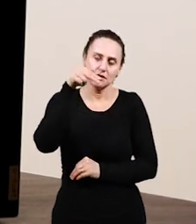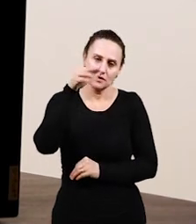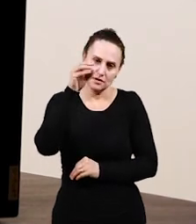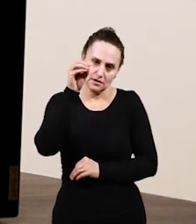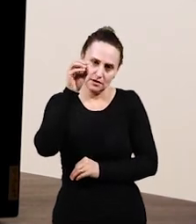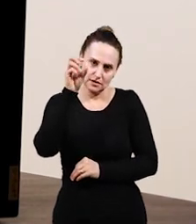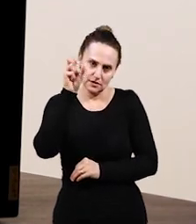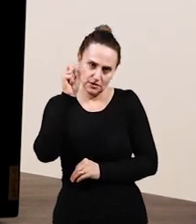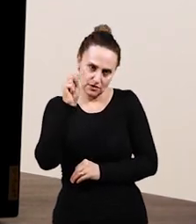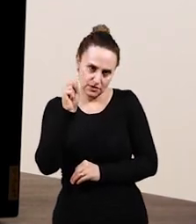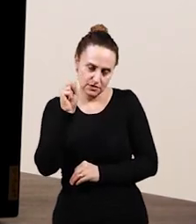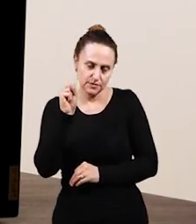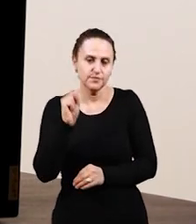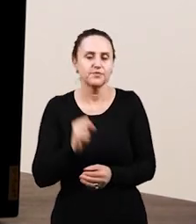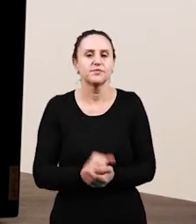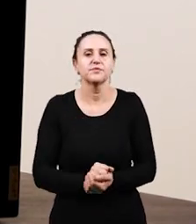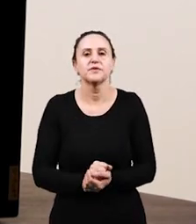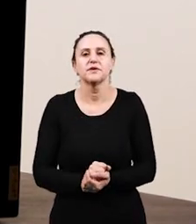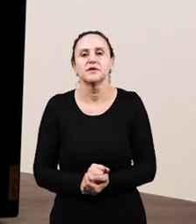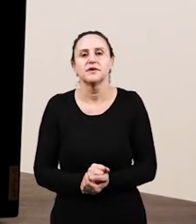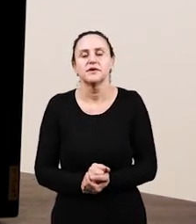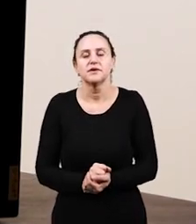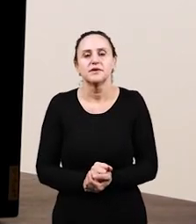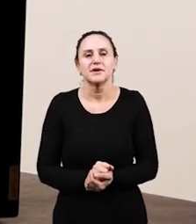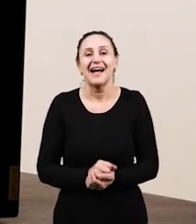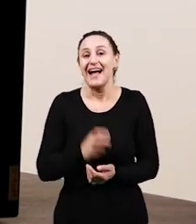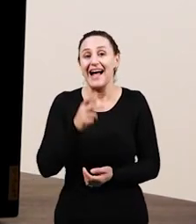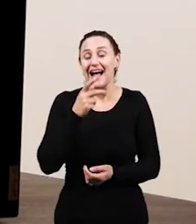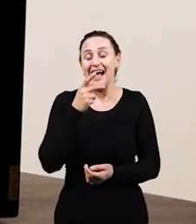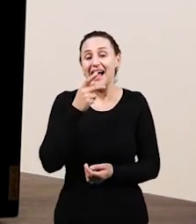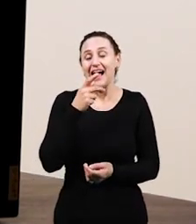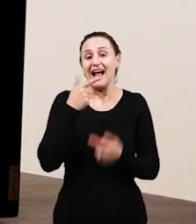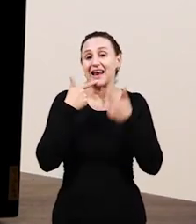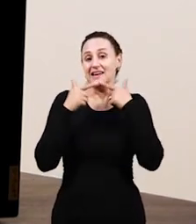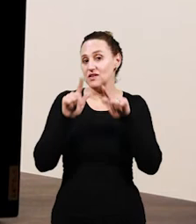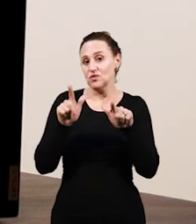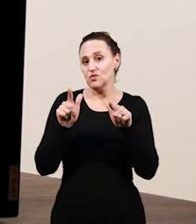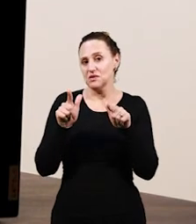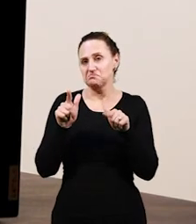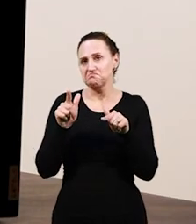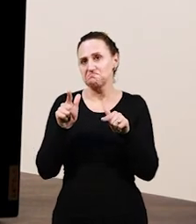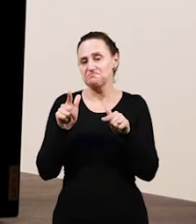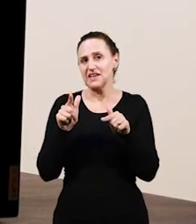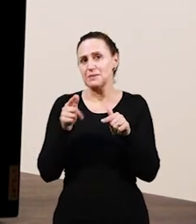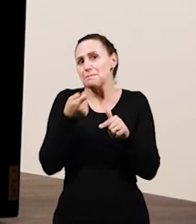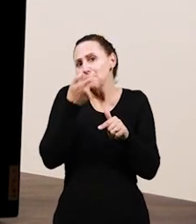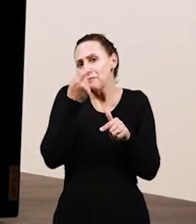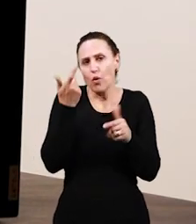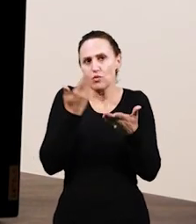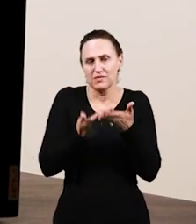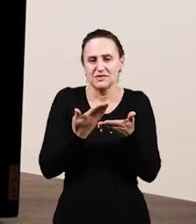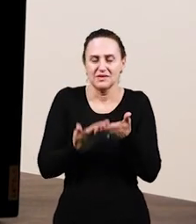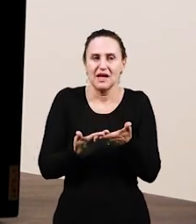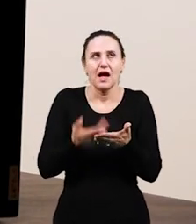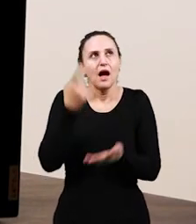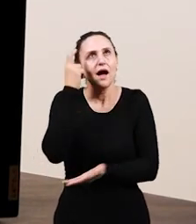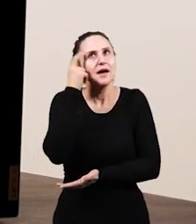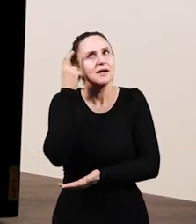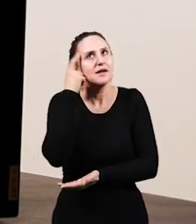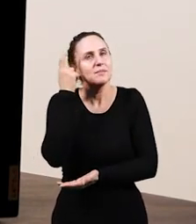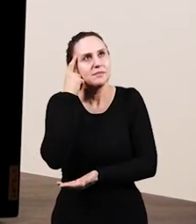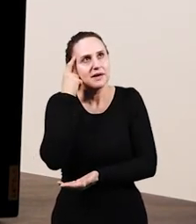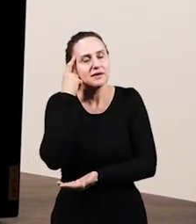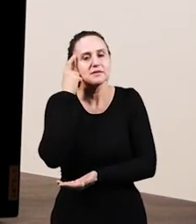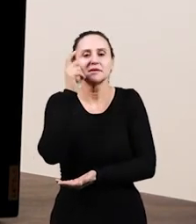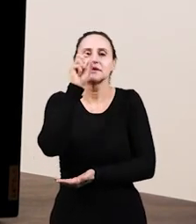diacronicamente estudar a língua de água crônica meto não dava conta do que ele queria estudar e aí ele vai pensar então na sincronia